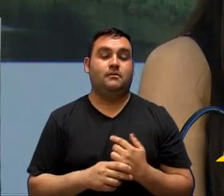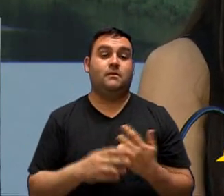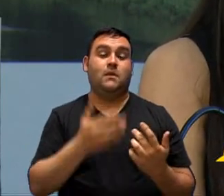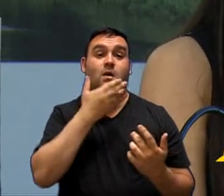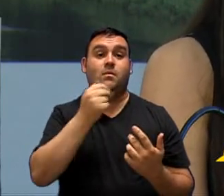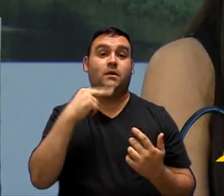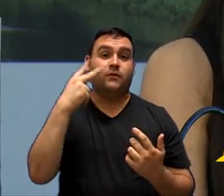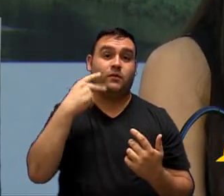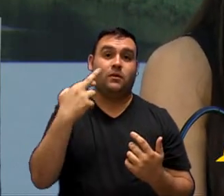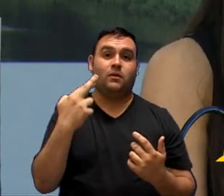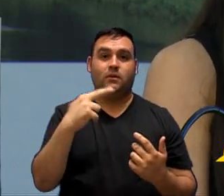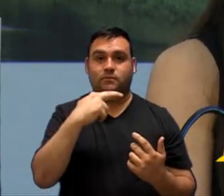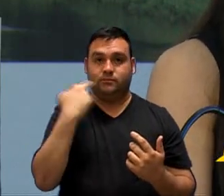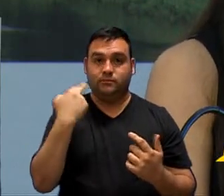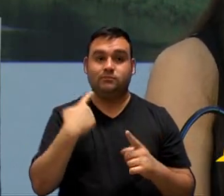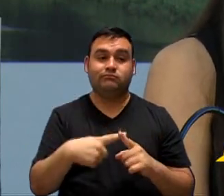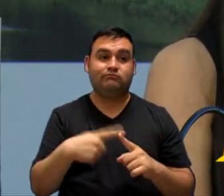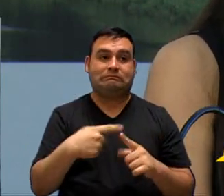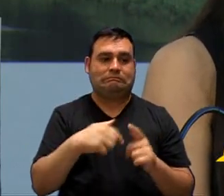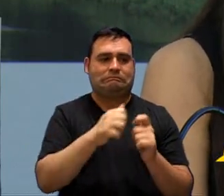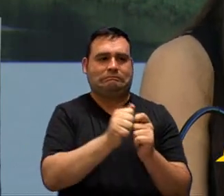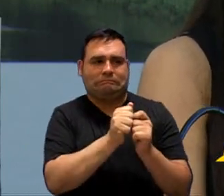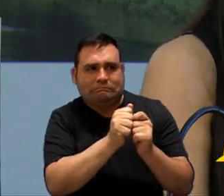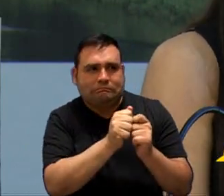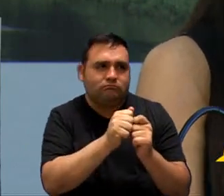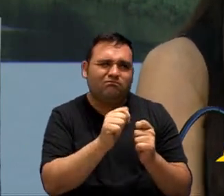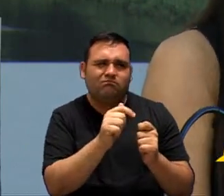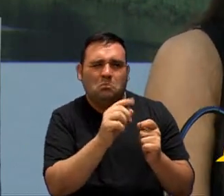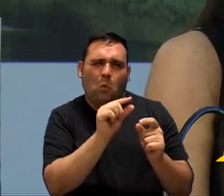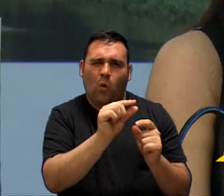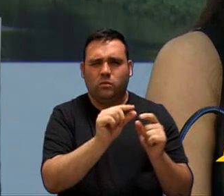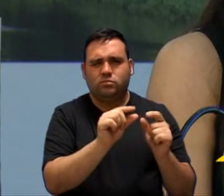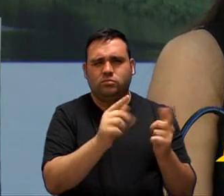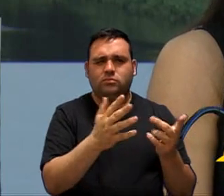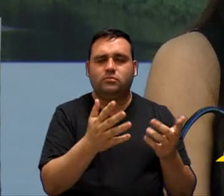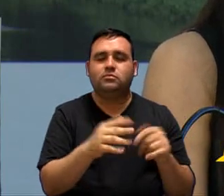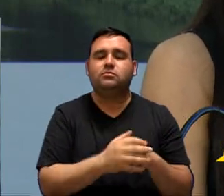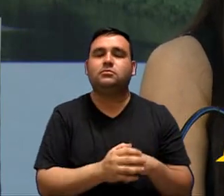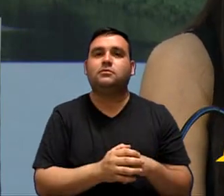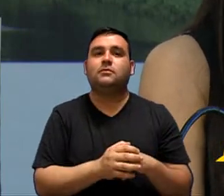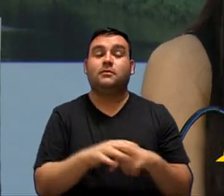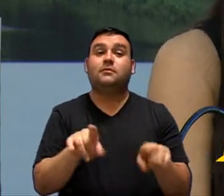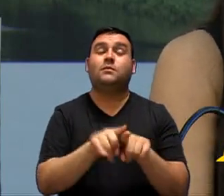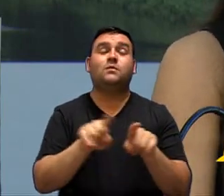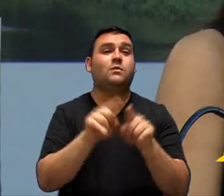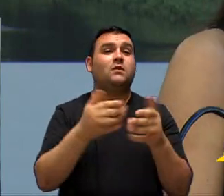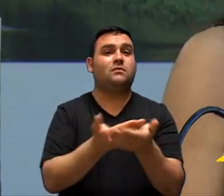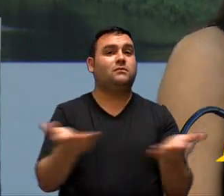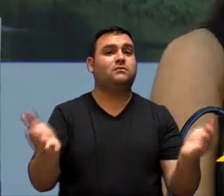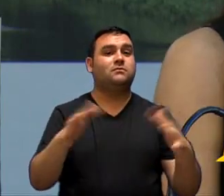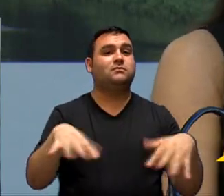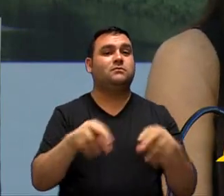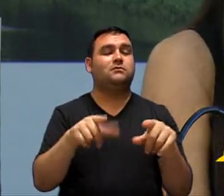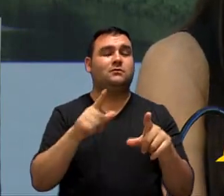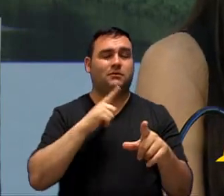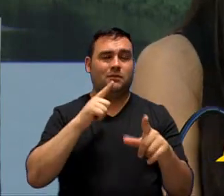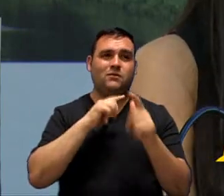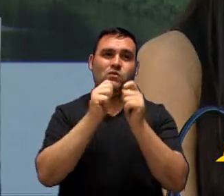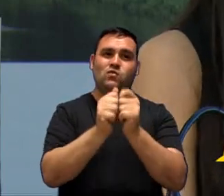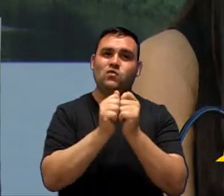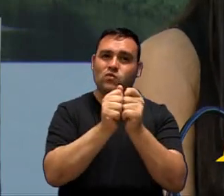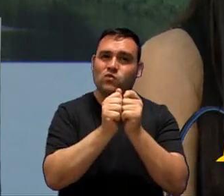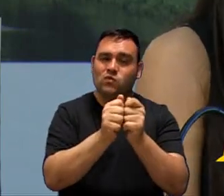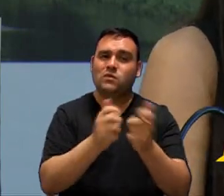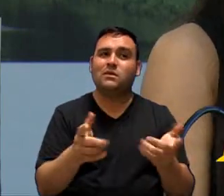Ao meu vereador Manga, apesar de não ter ficado muito com ele. E a todos vocês que estiveram comigo esse